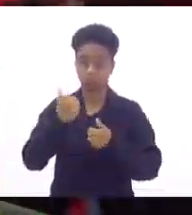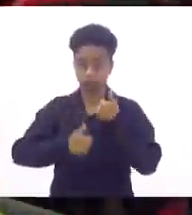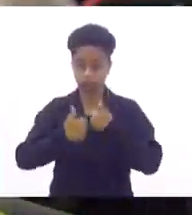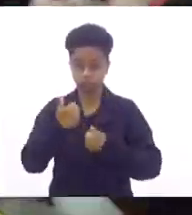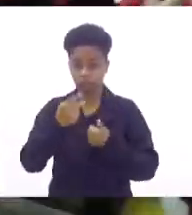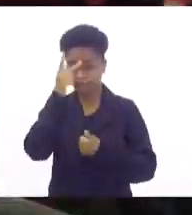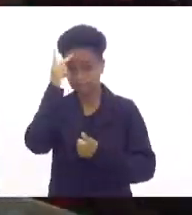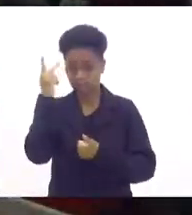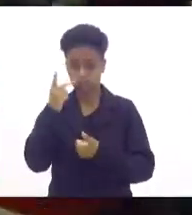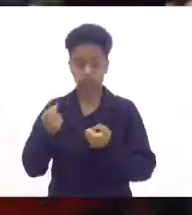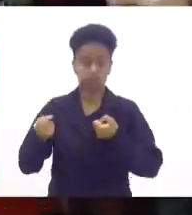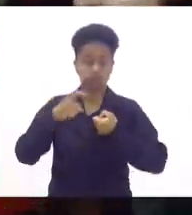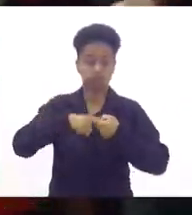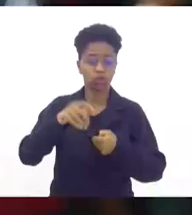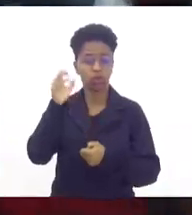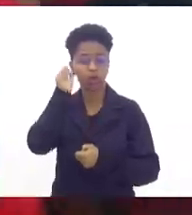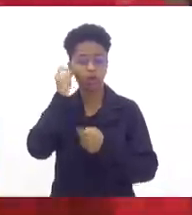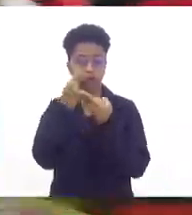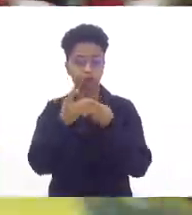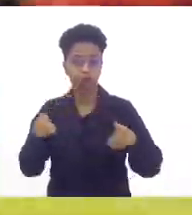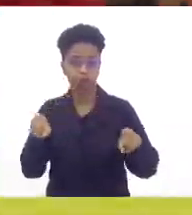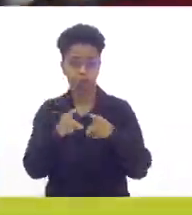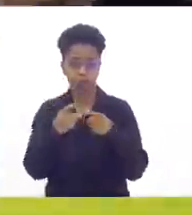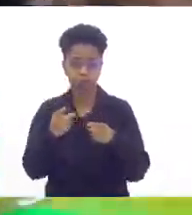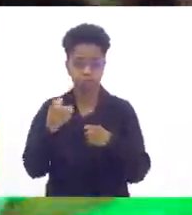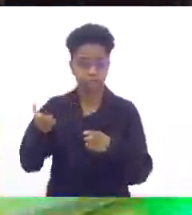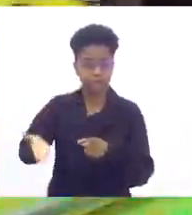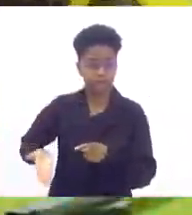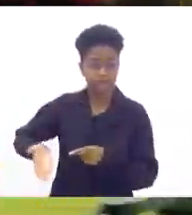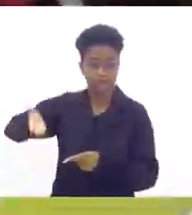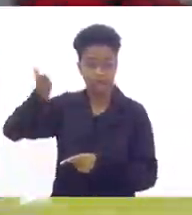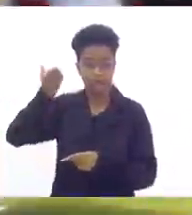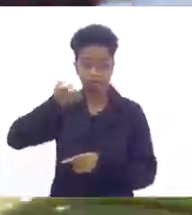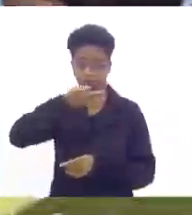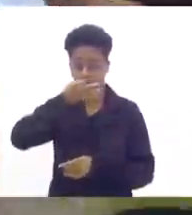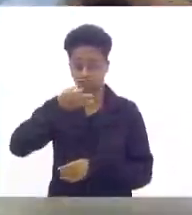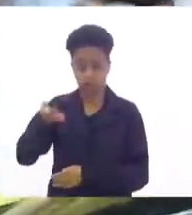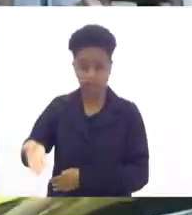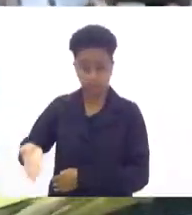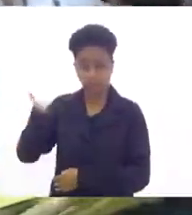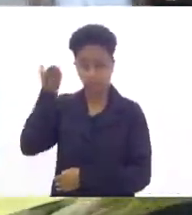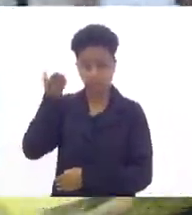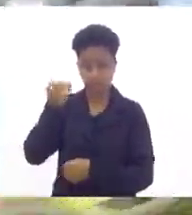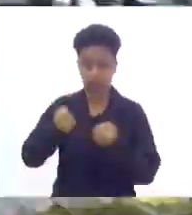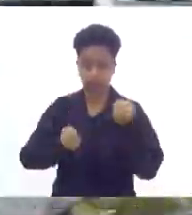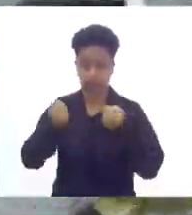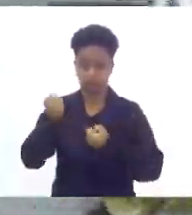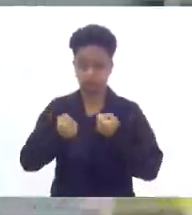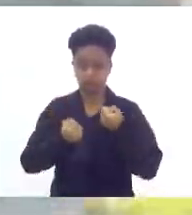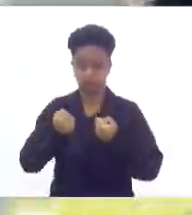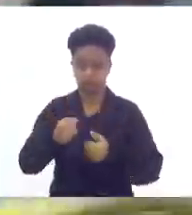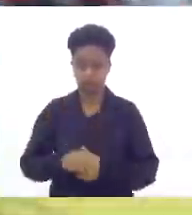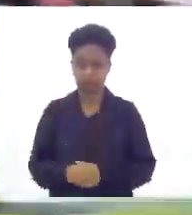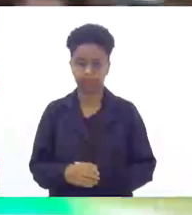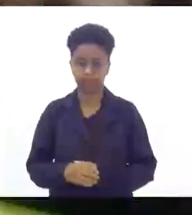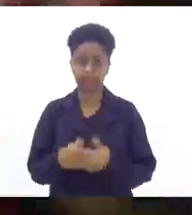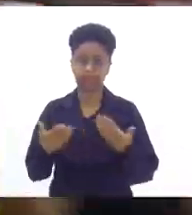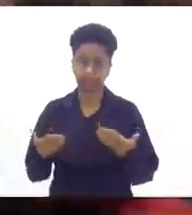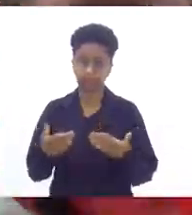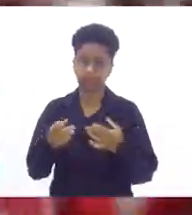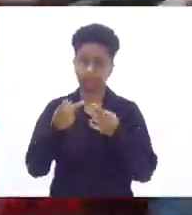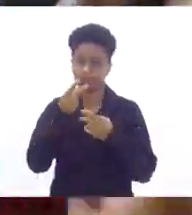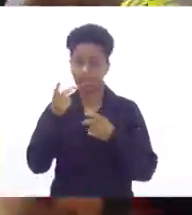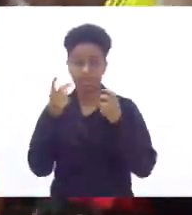e ficam ouvindo músicas em caixas de som ou no alto-falante do carro e falando alto